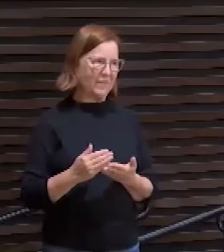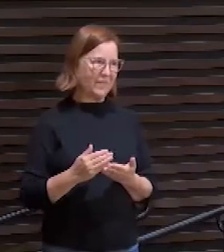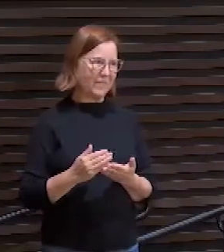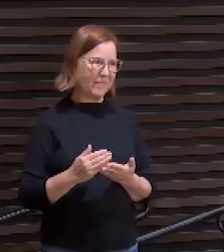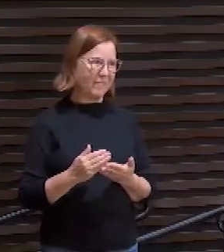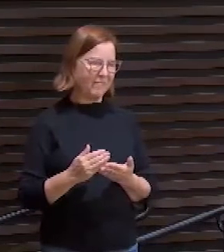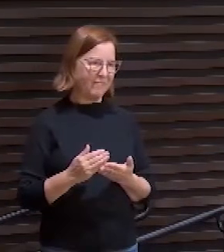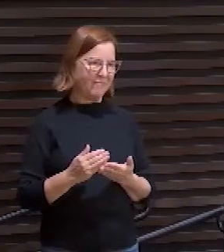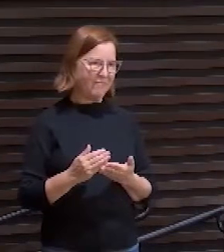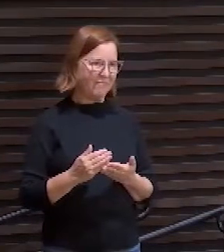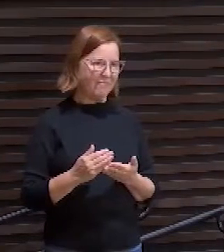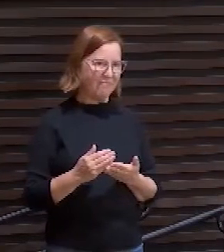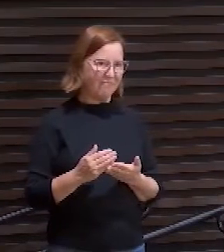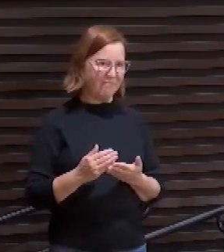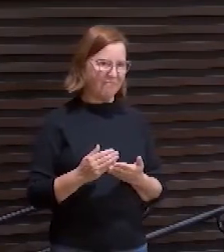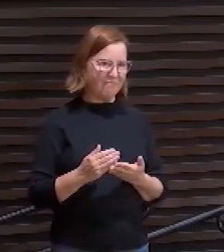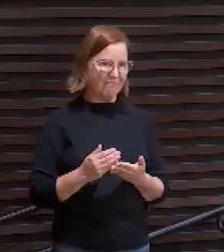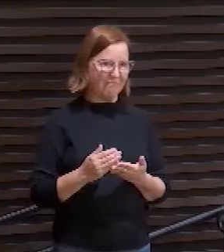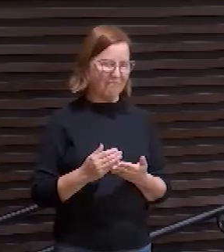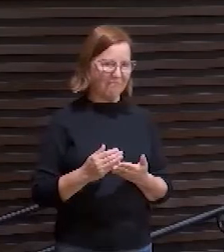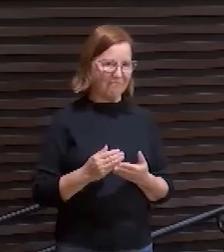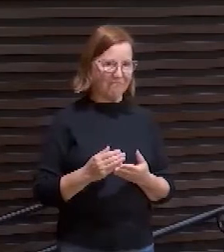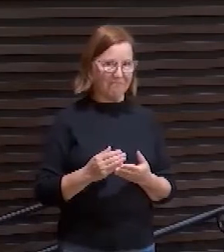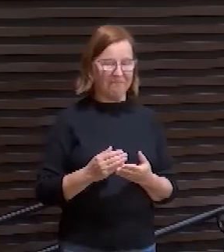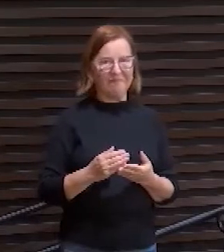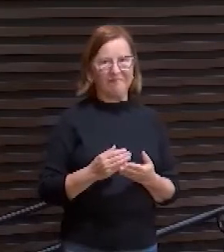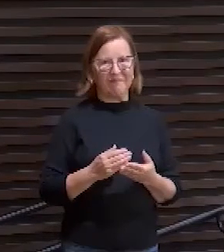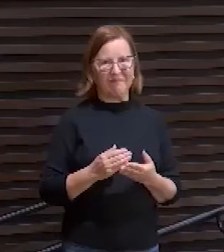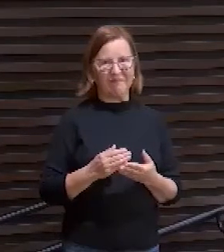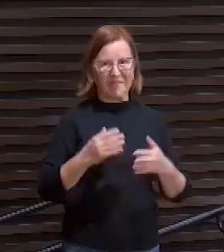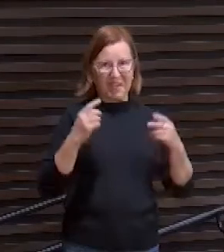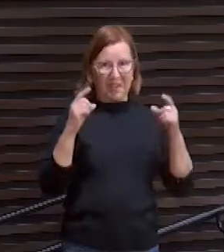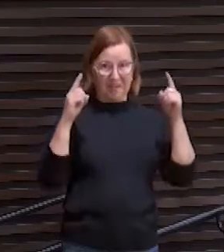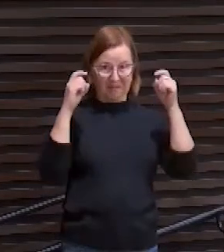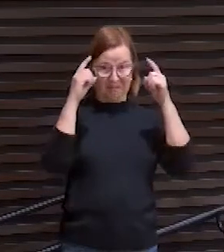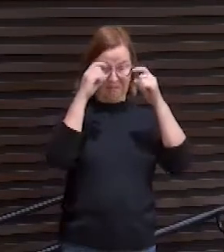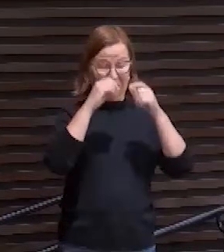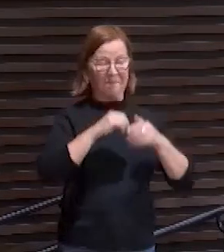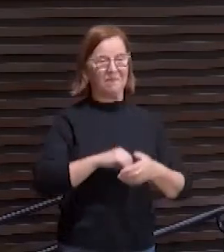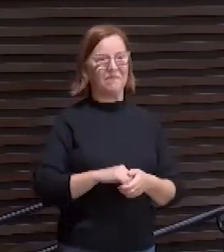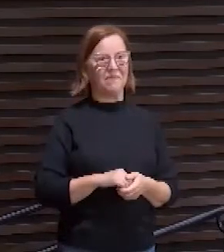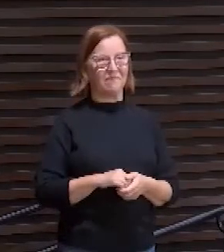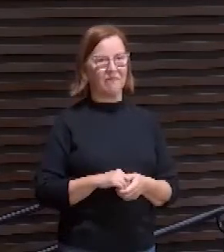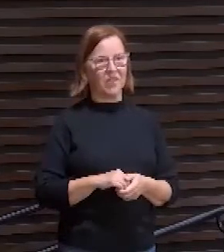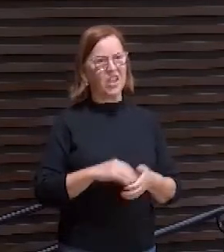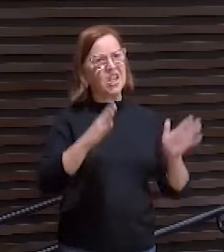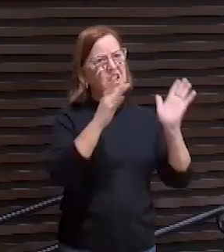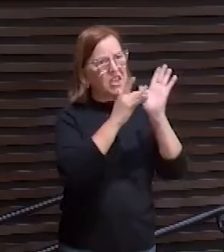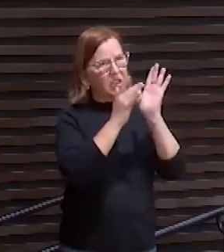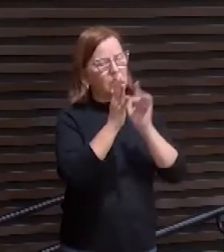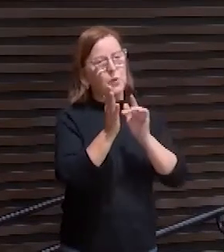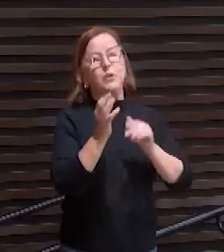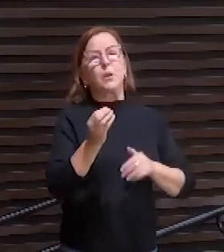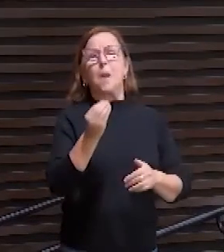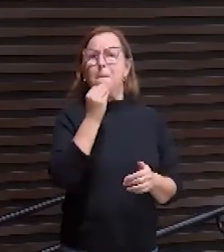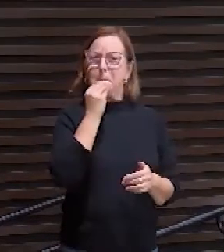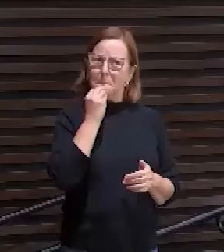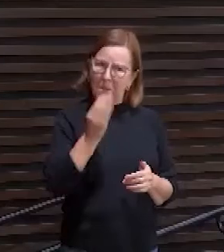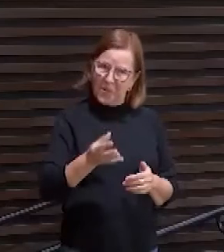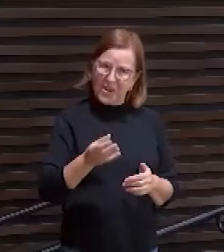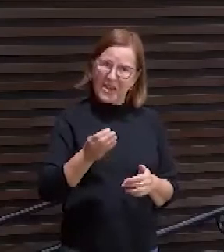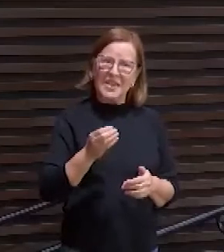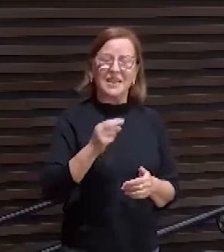a complicar a questão. Jesus poderia ter respondido rapidamente e encerrado a questão